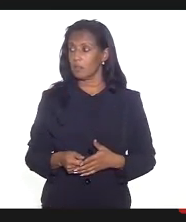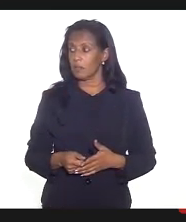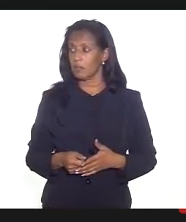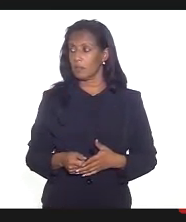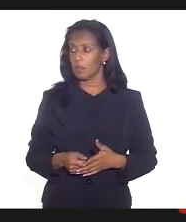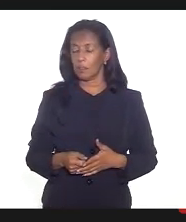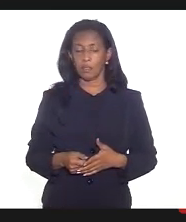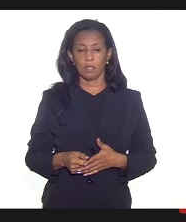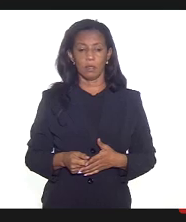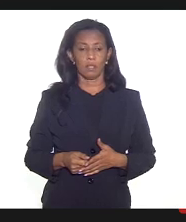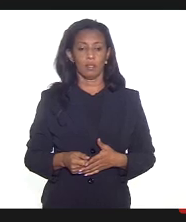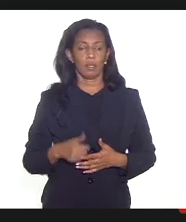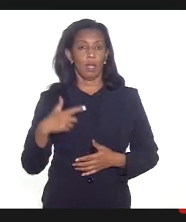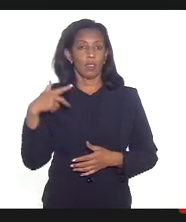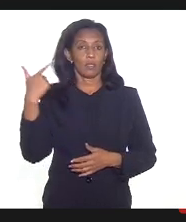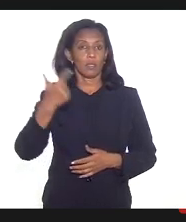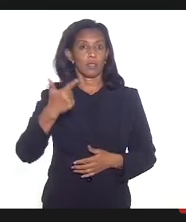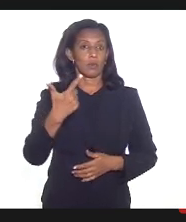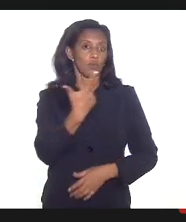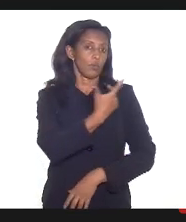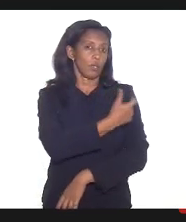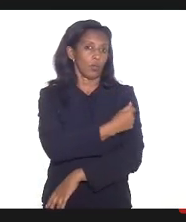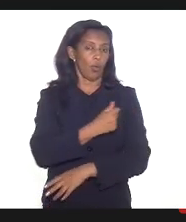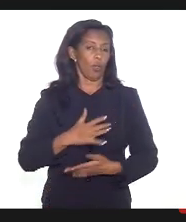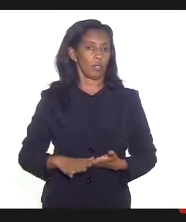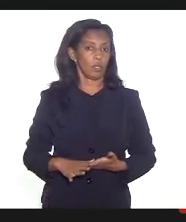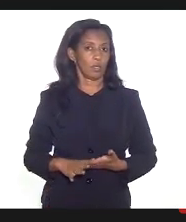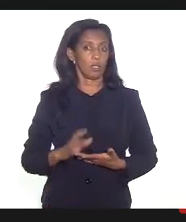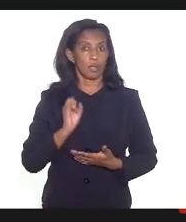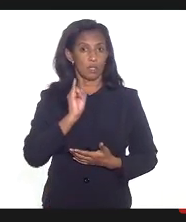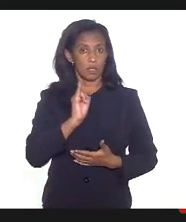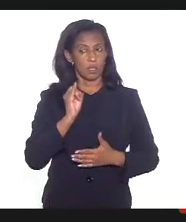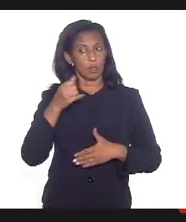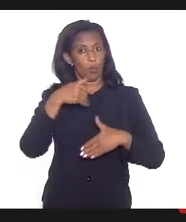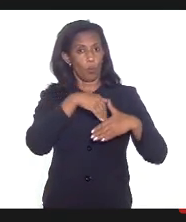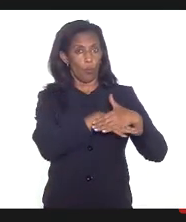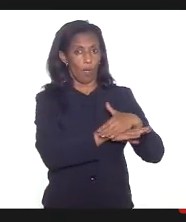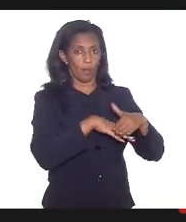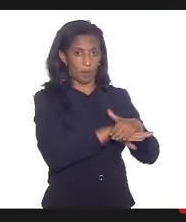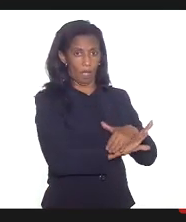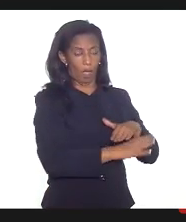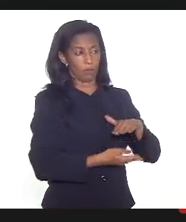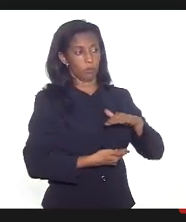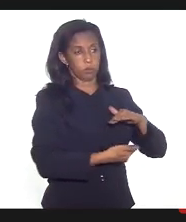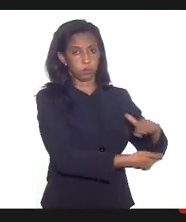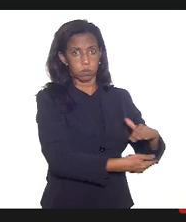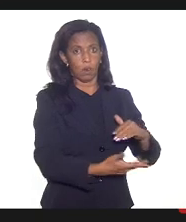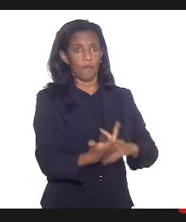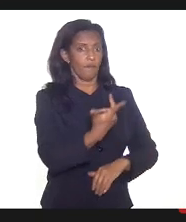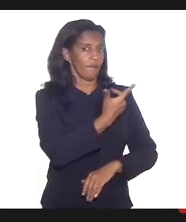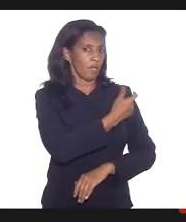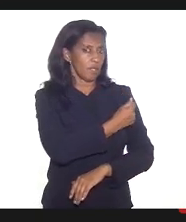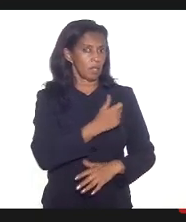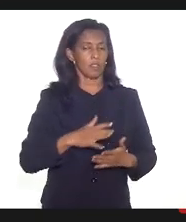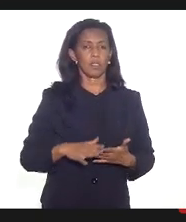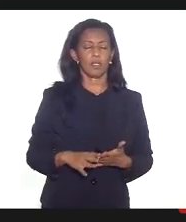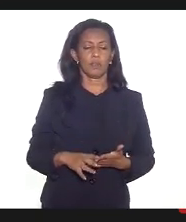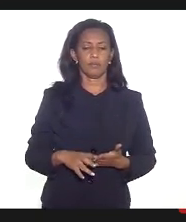e segunda dose você tá sendo previsto uma reserva de vacina é